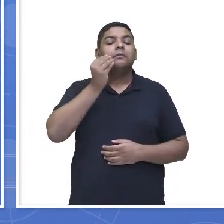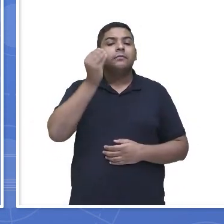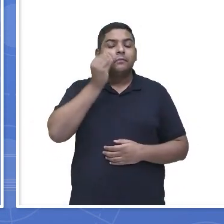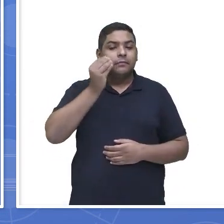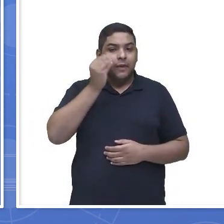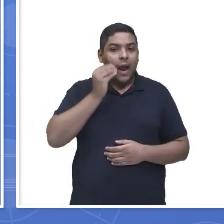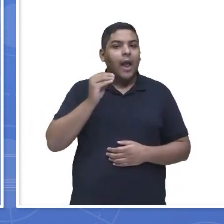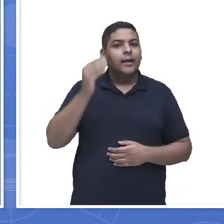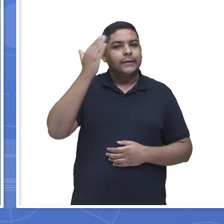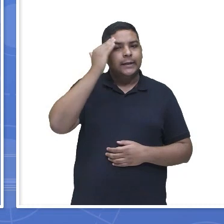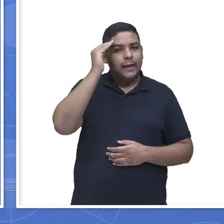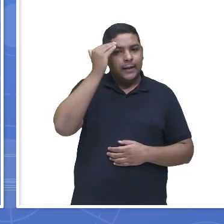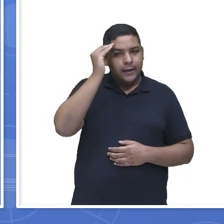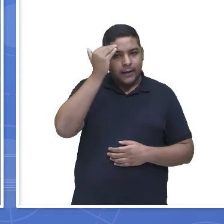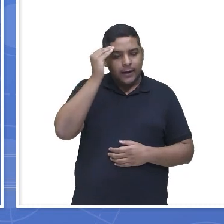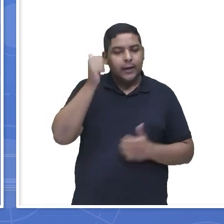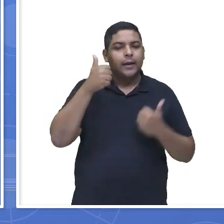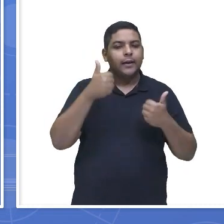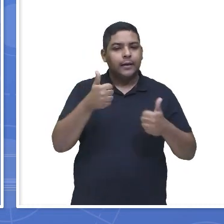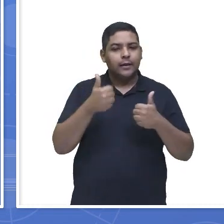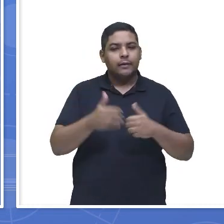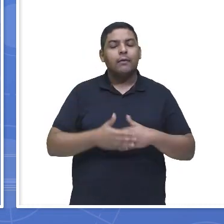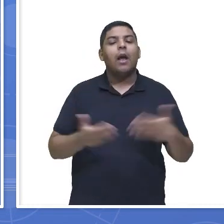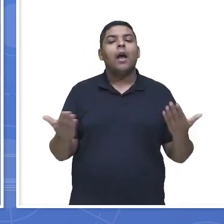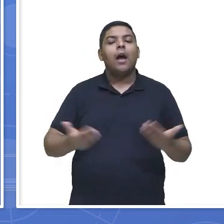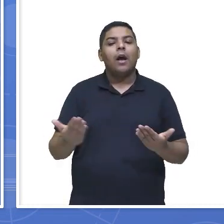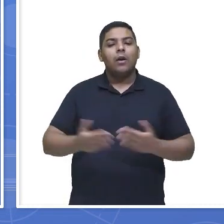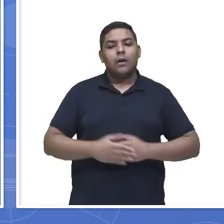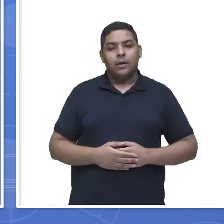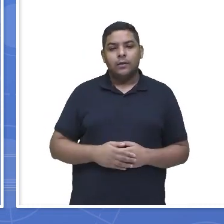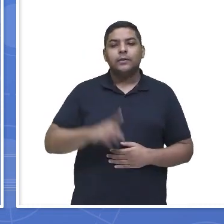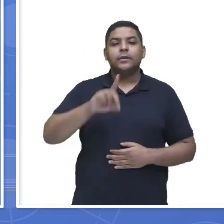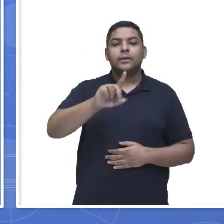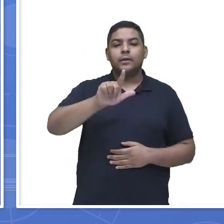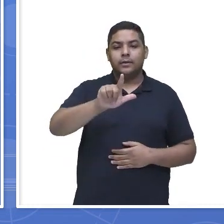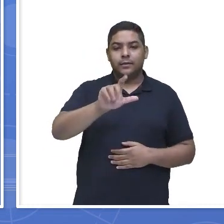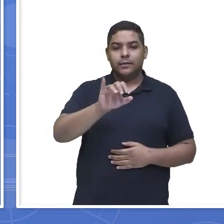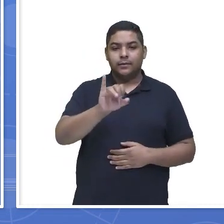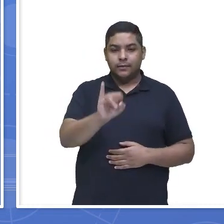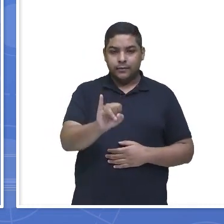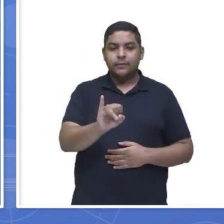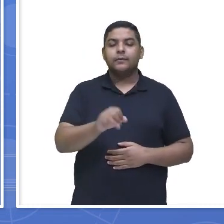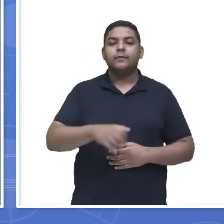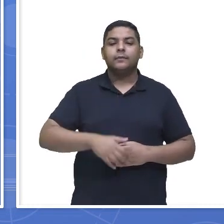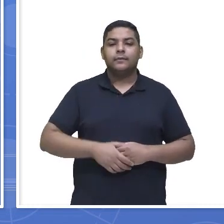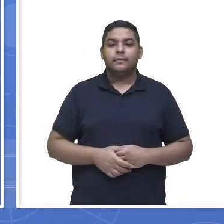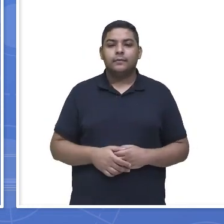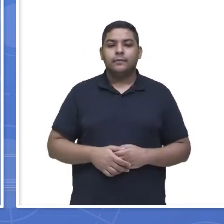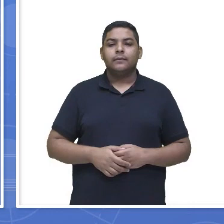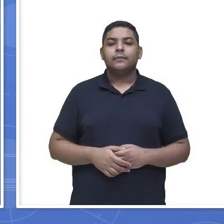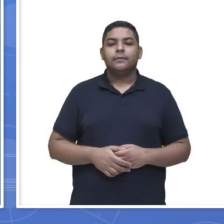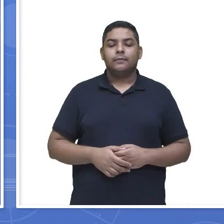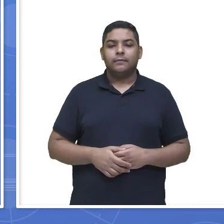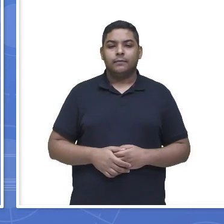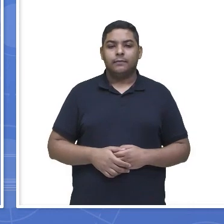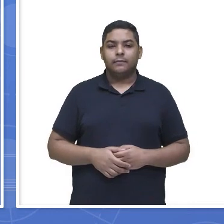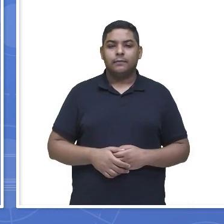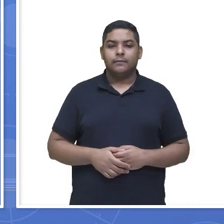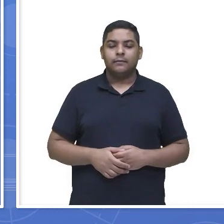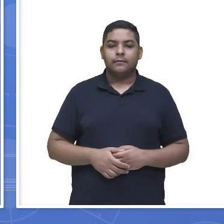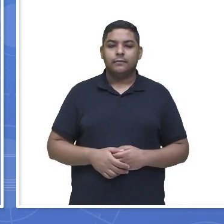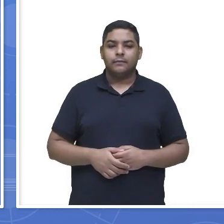entenderam realmente o que eu falei aqui para vocês, porque agora nós vamos para a nossa DLI, Dinâmica